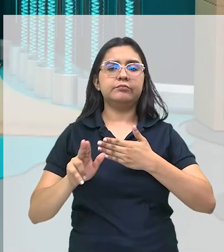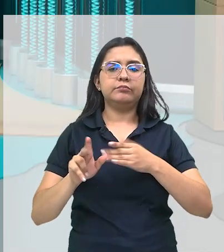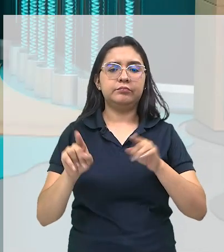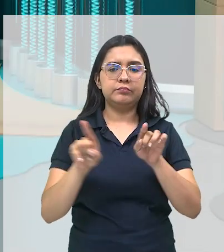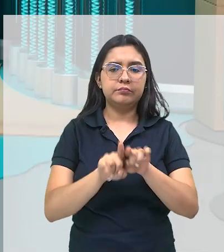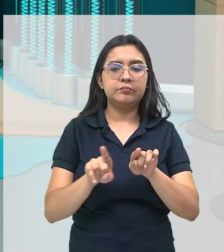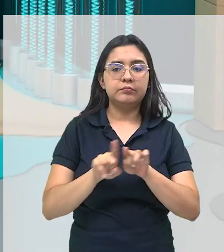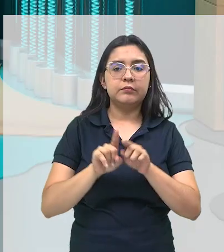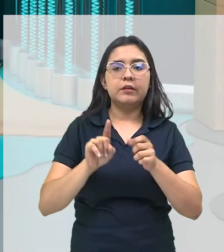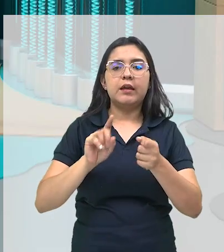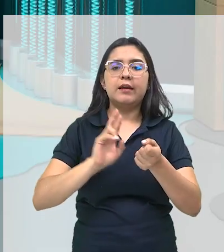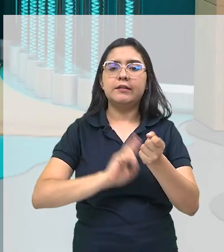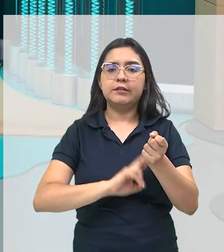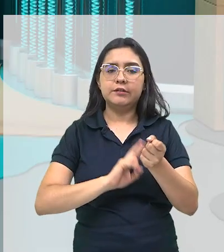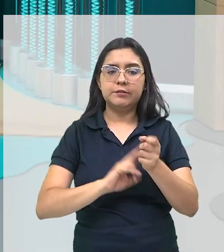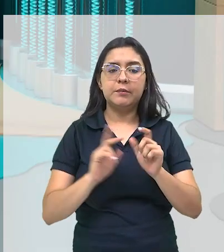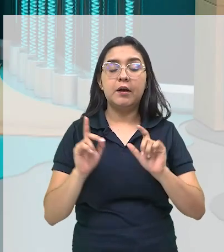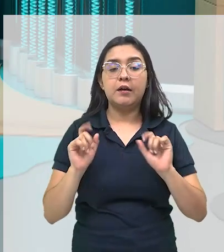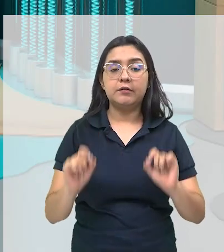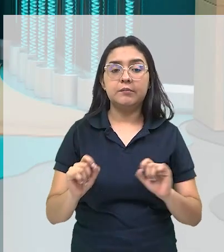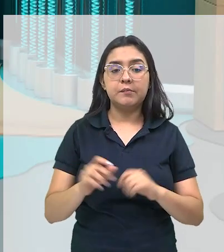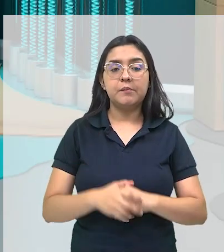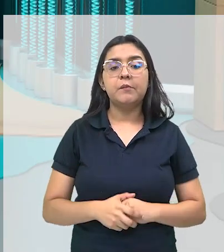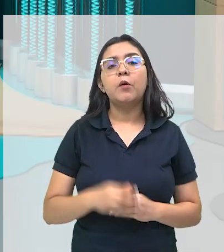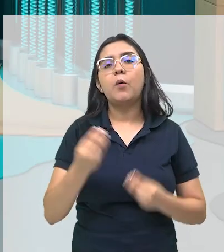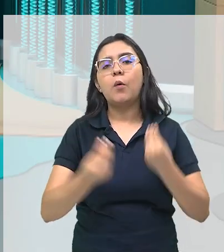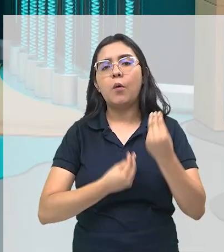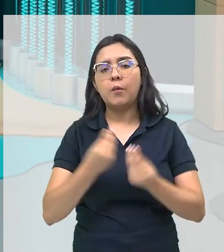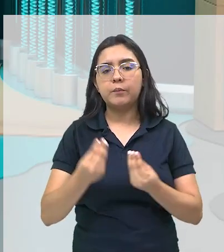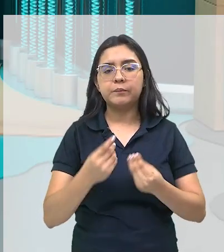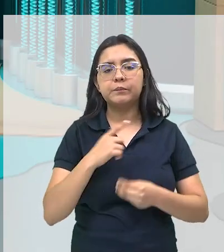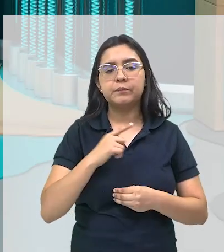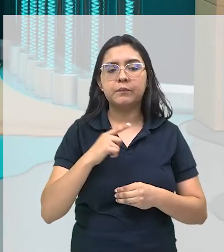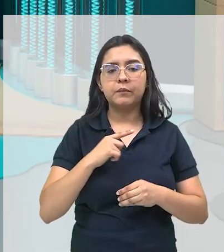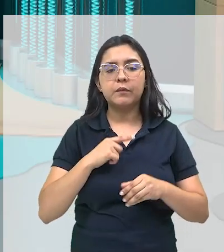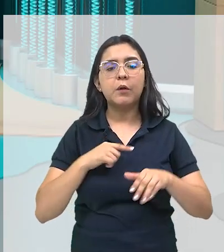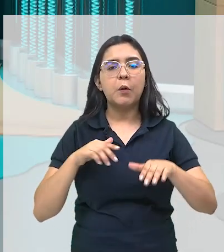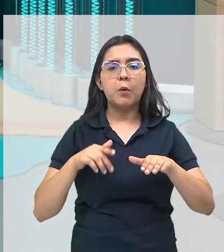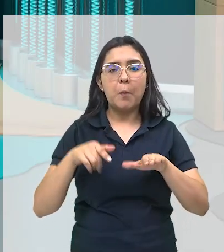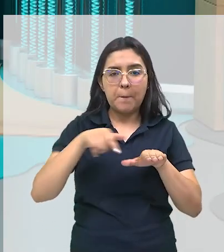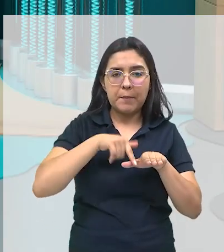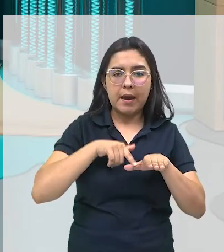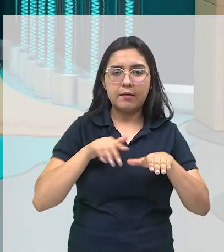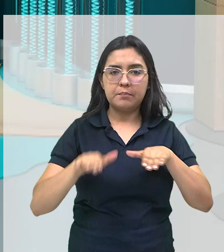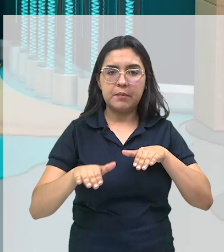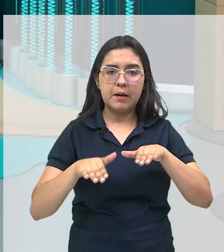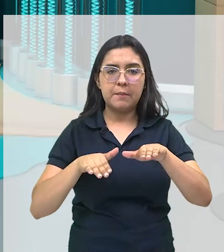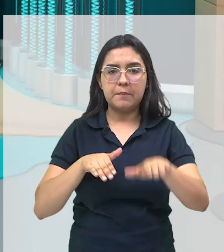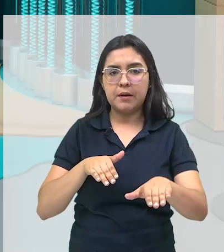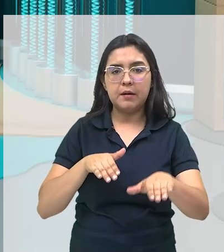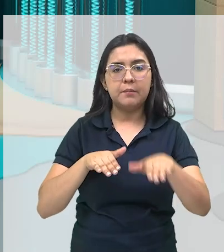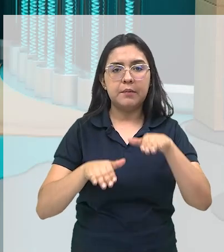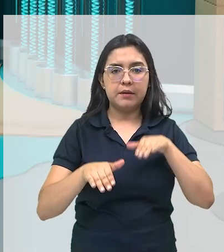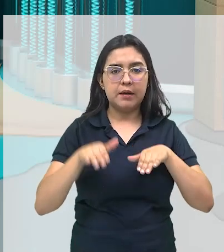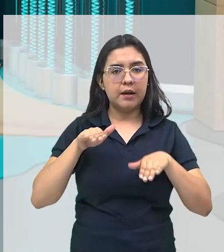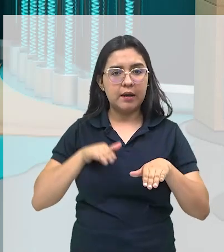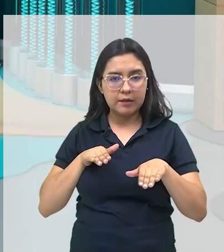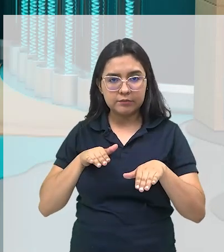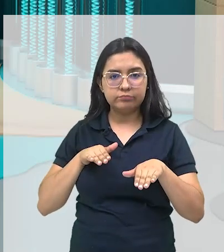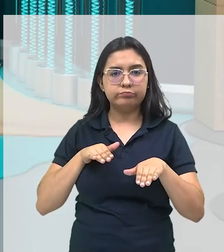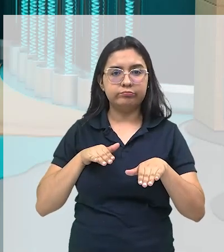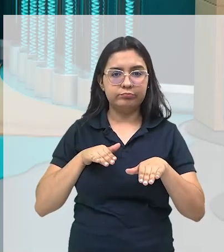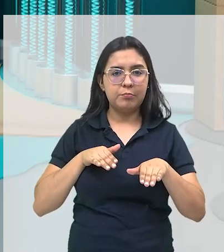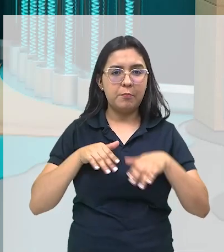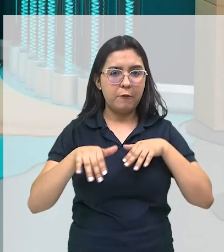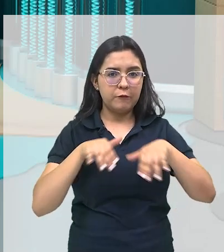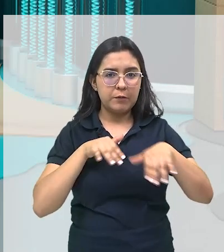que basicamente ele é feito assim, ó, 2 para lá, 2 para cá, 2 para frente, 2 para trás,